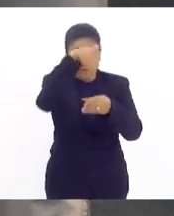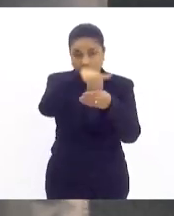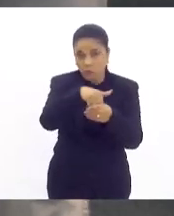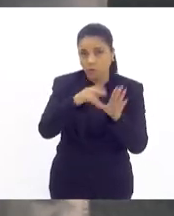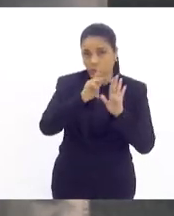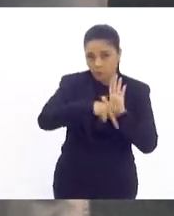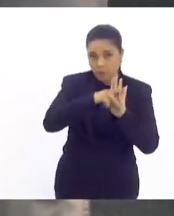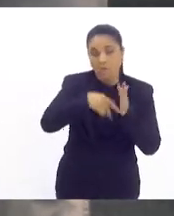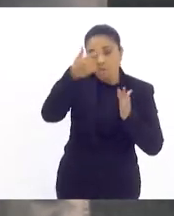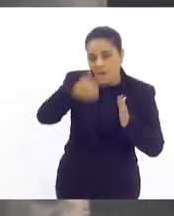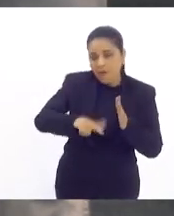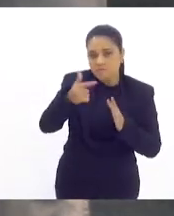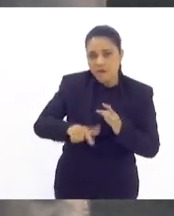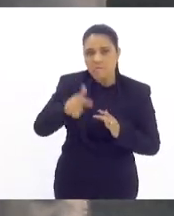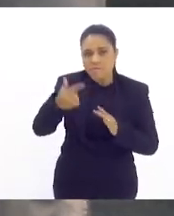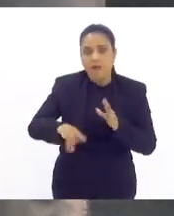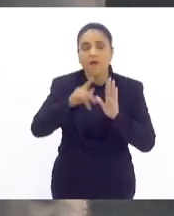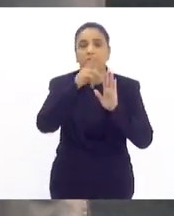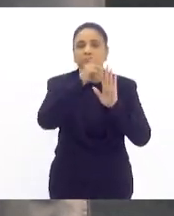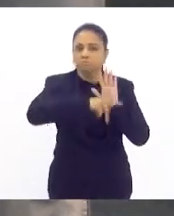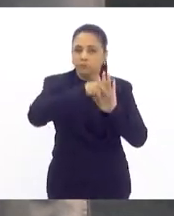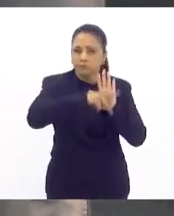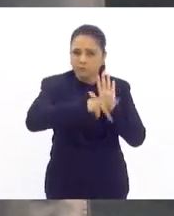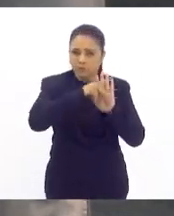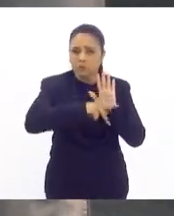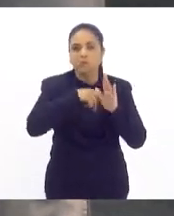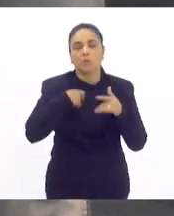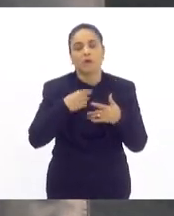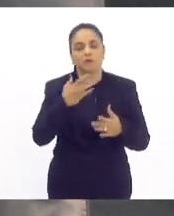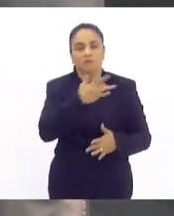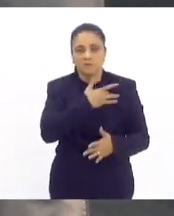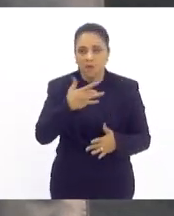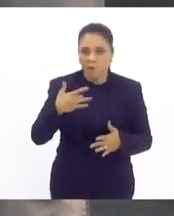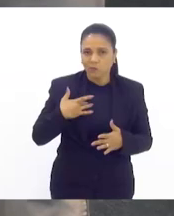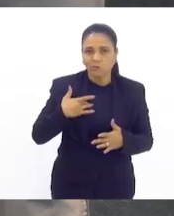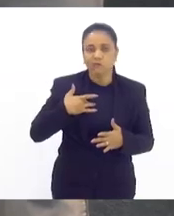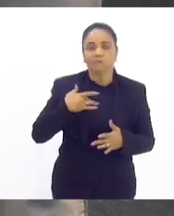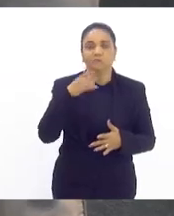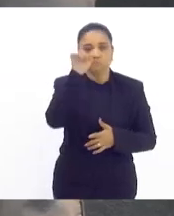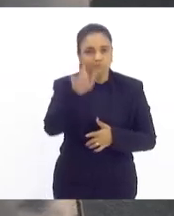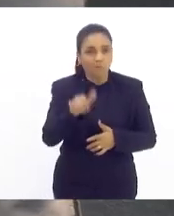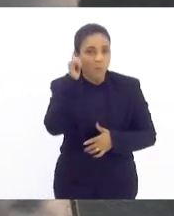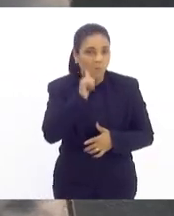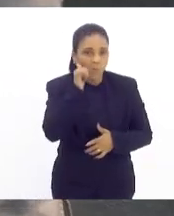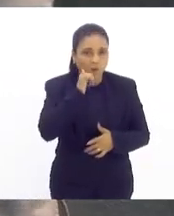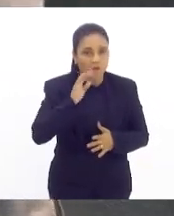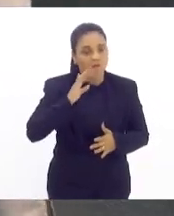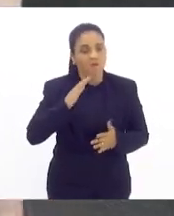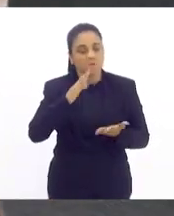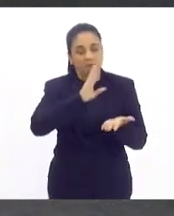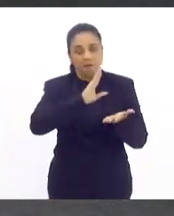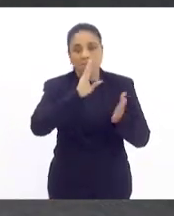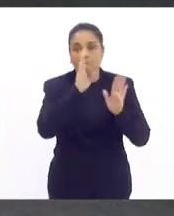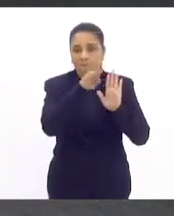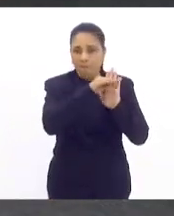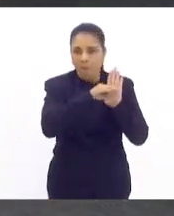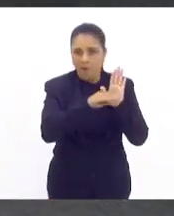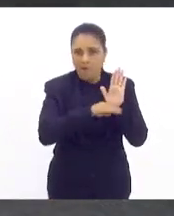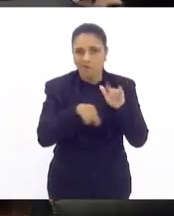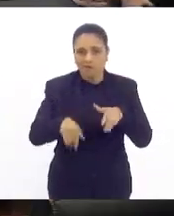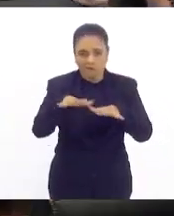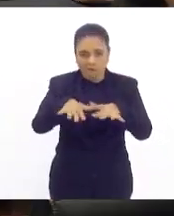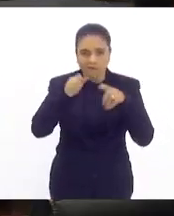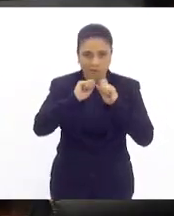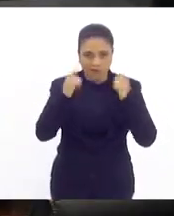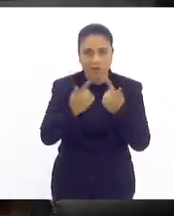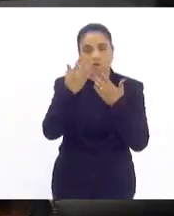mais projetos que assistam a saúde da mulher na pauta da Assembleia Legislativa com mais agilidade muito obrigada senhor presidente